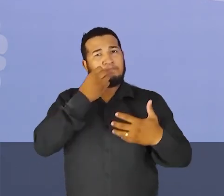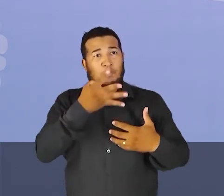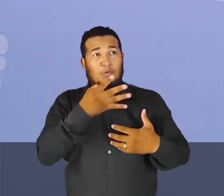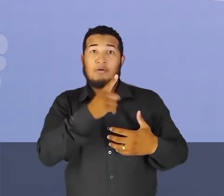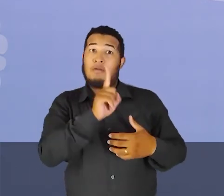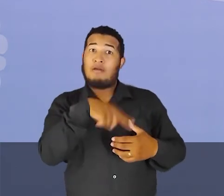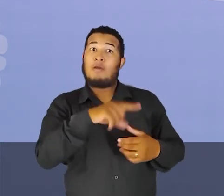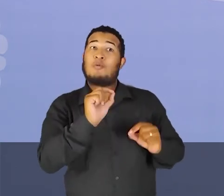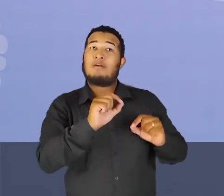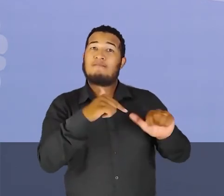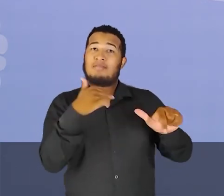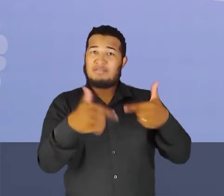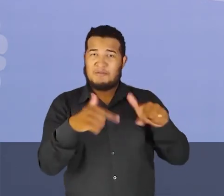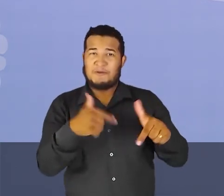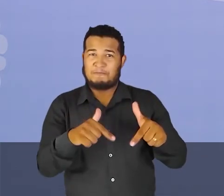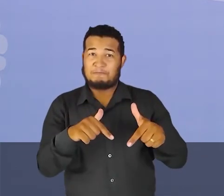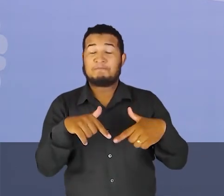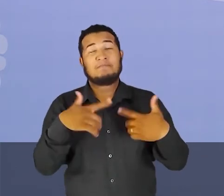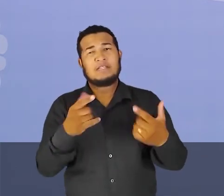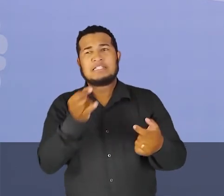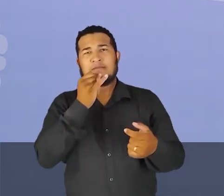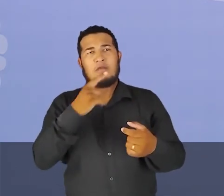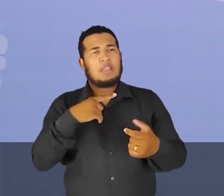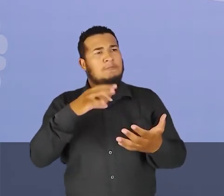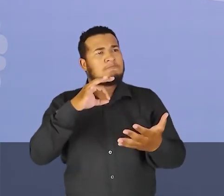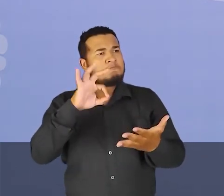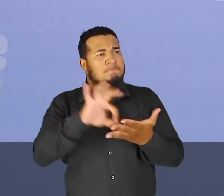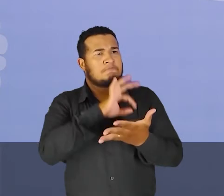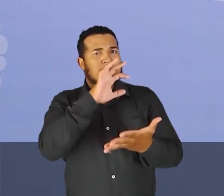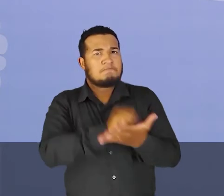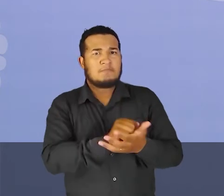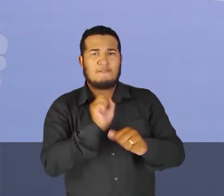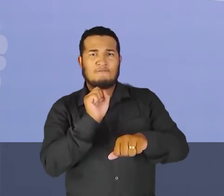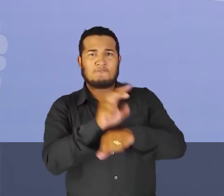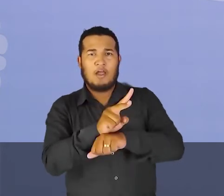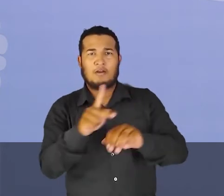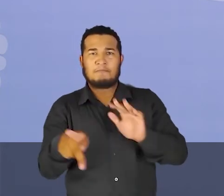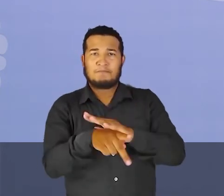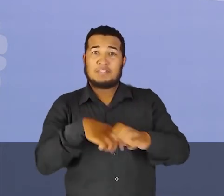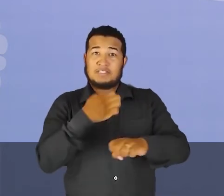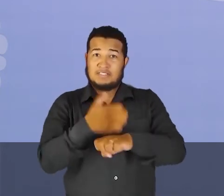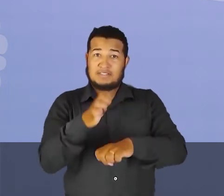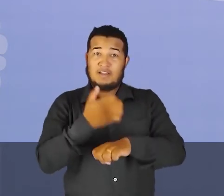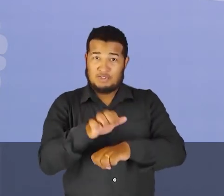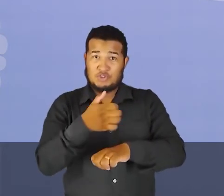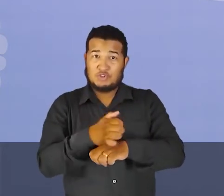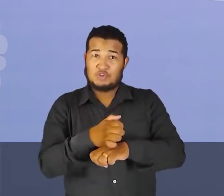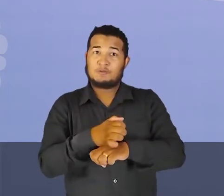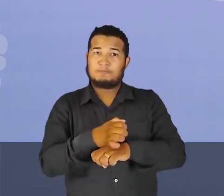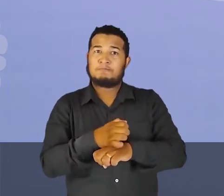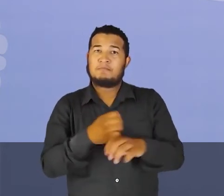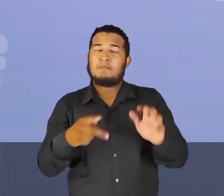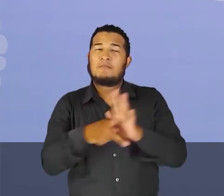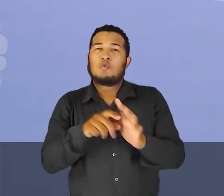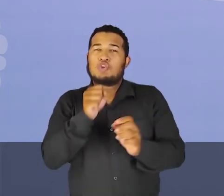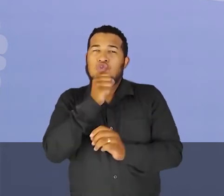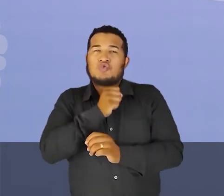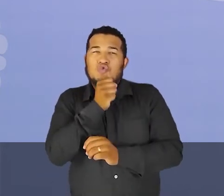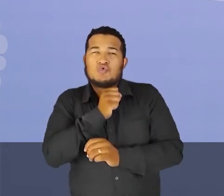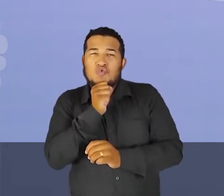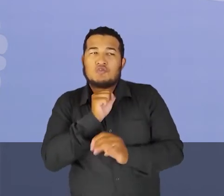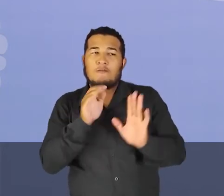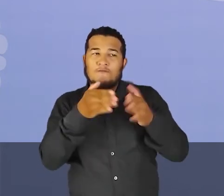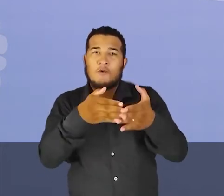coisas que sempre trouxe bem-estar para ele foi o trabalho. Ele então se inscreve numa oportunidade, numa vaga de estágio, uma vaga de estágio sênior, que